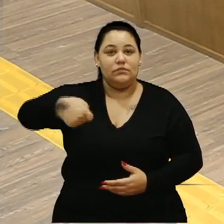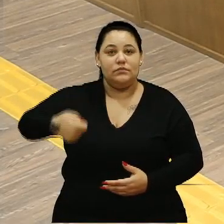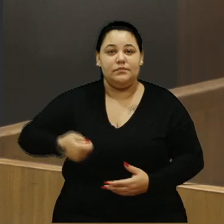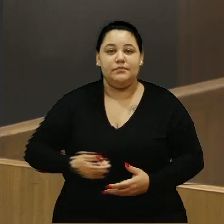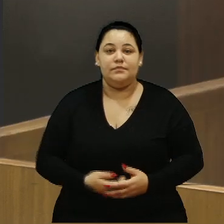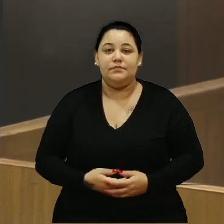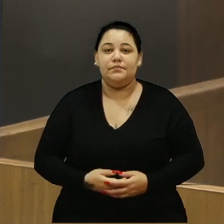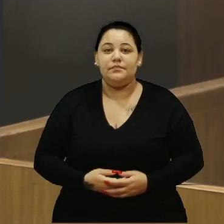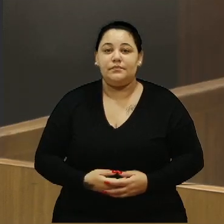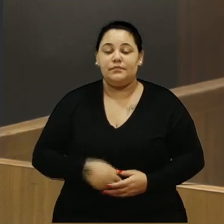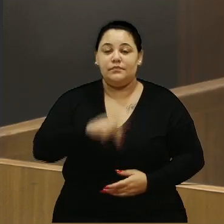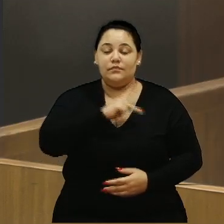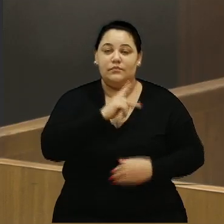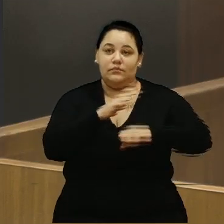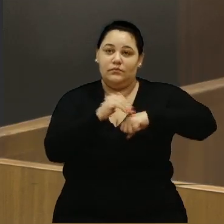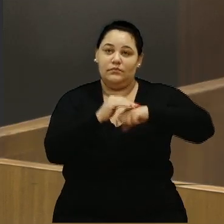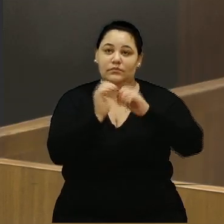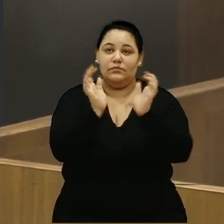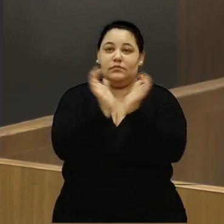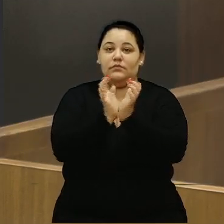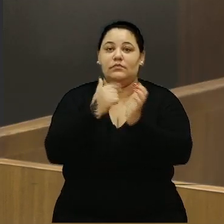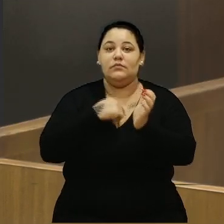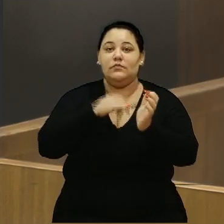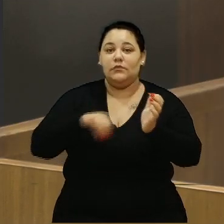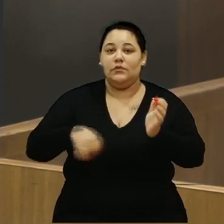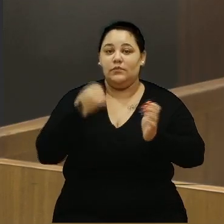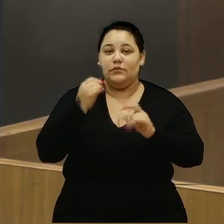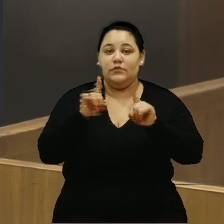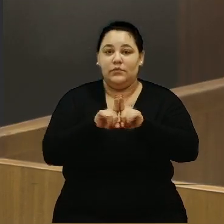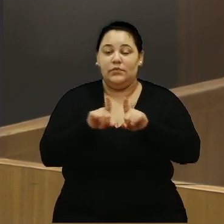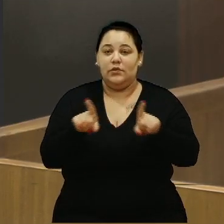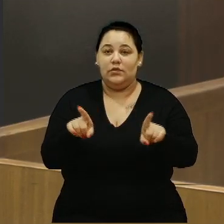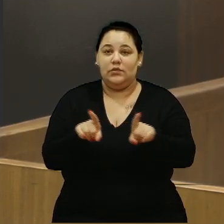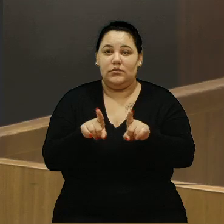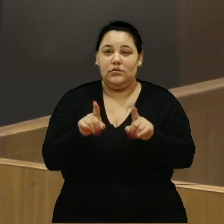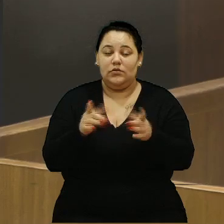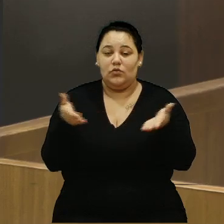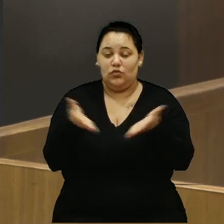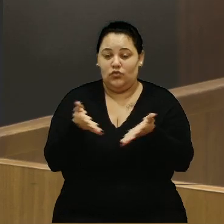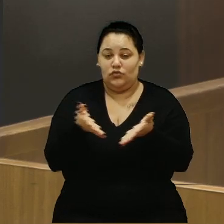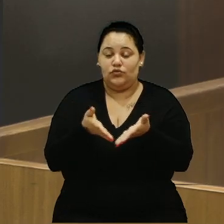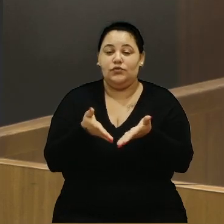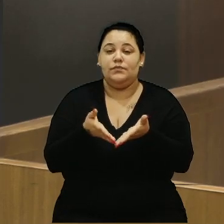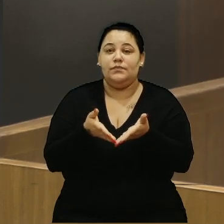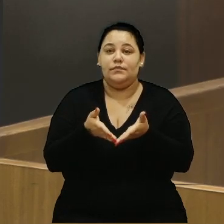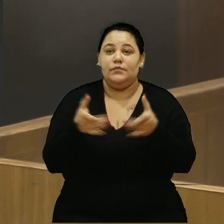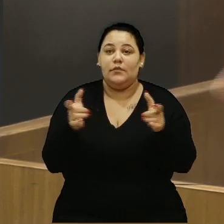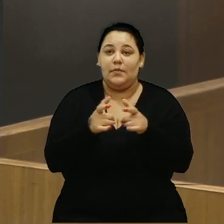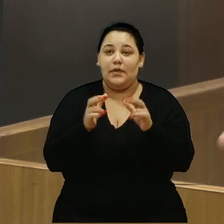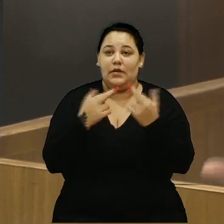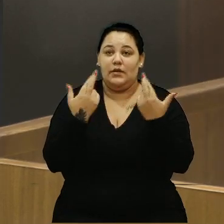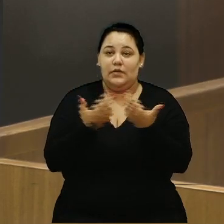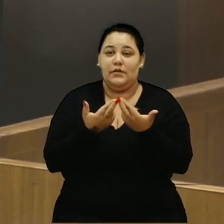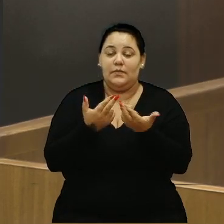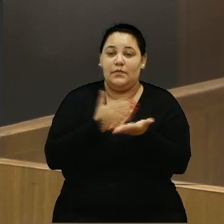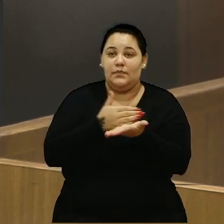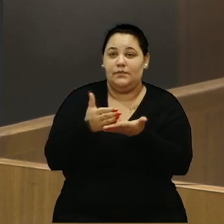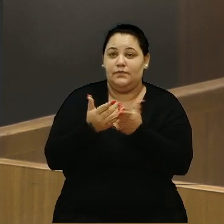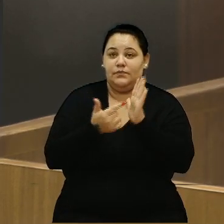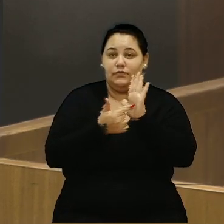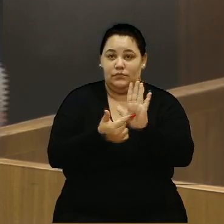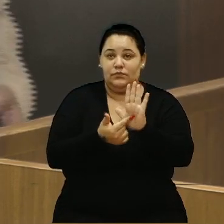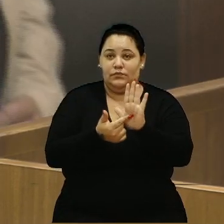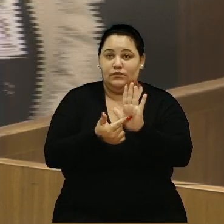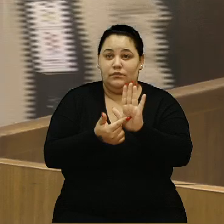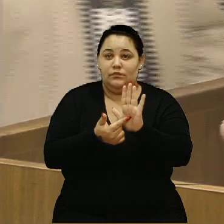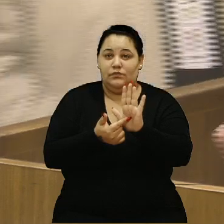Senhor presidente, queridos colegas, eu aproveito hoje nesse pequeno expediente aqui para trazer o início de